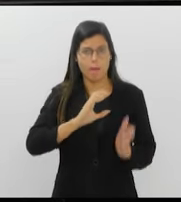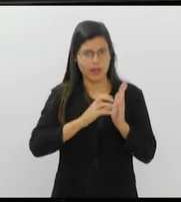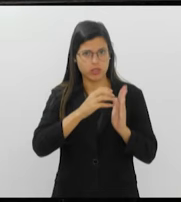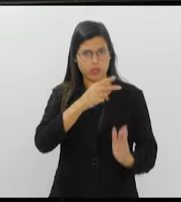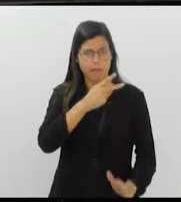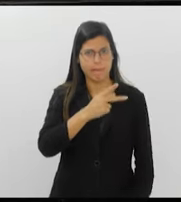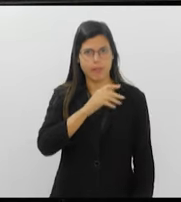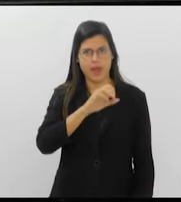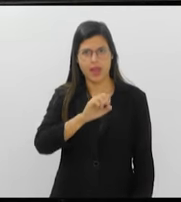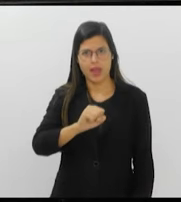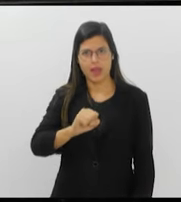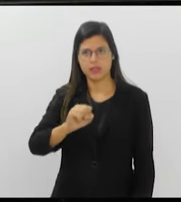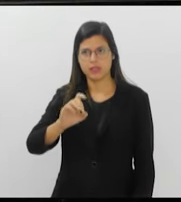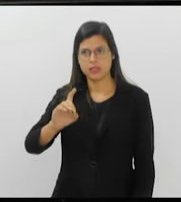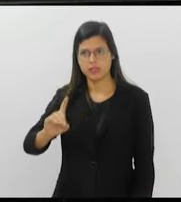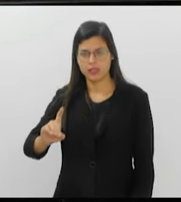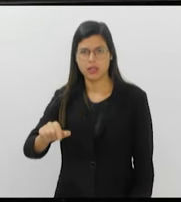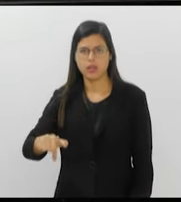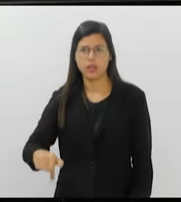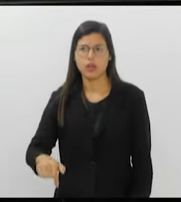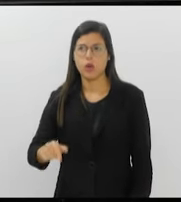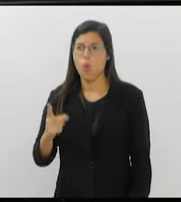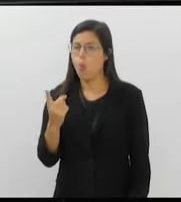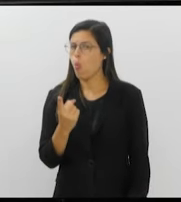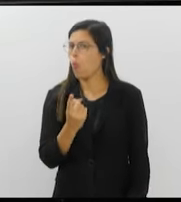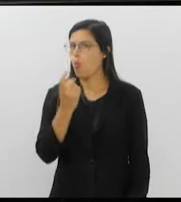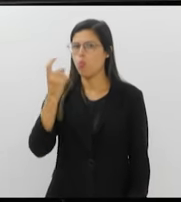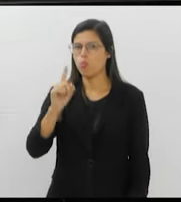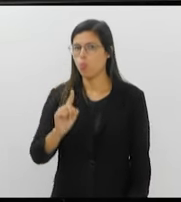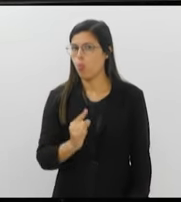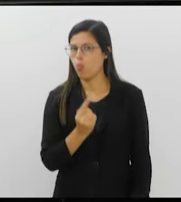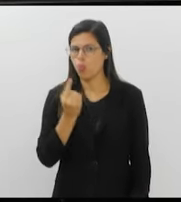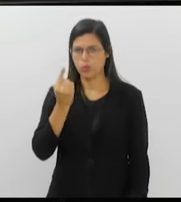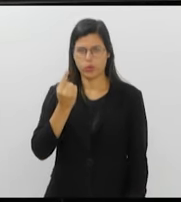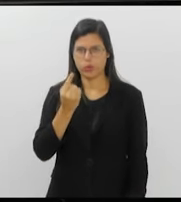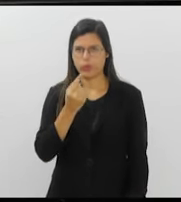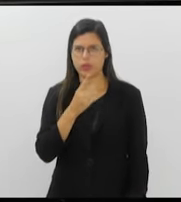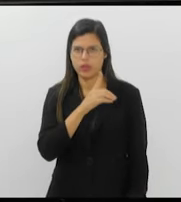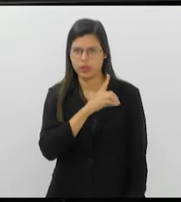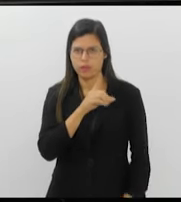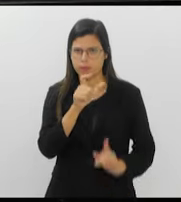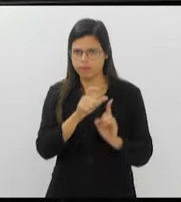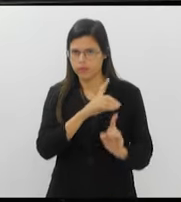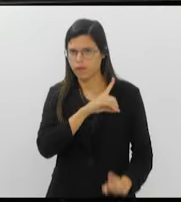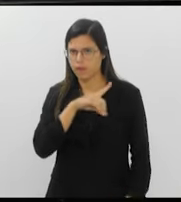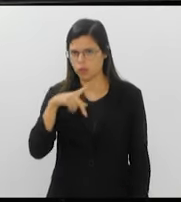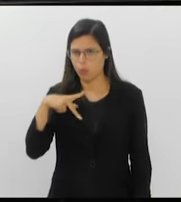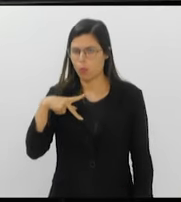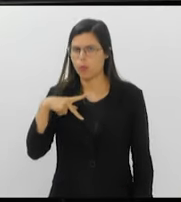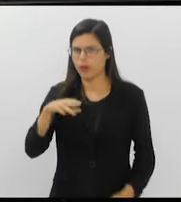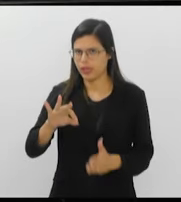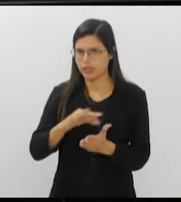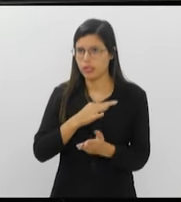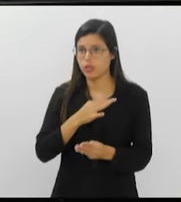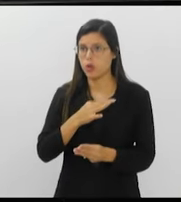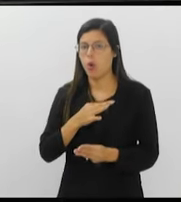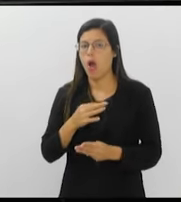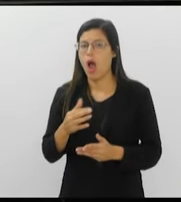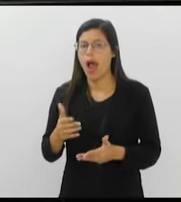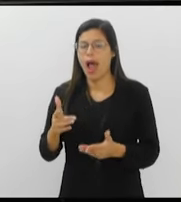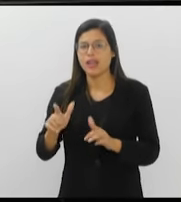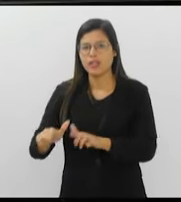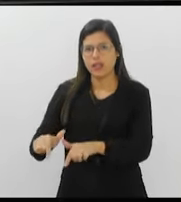pessoa do único defensor que assinou esta petição, tá? As operações